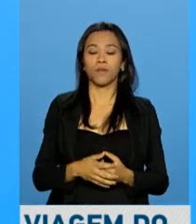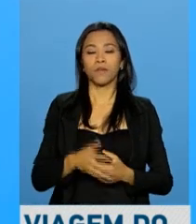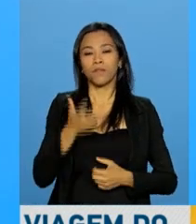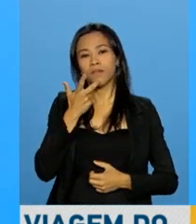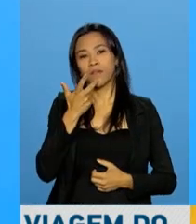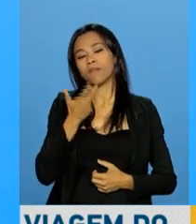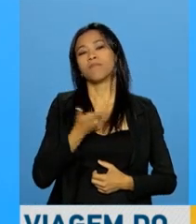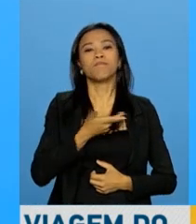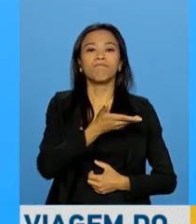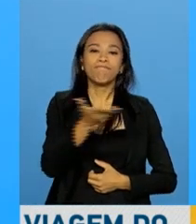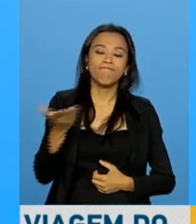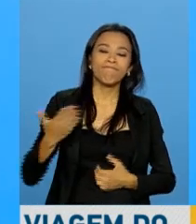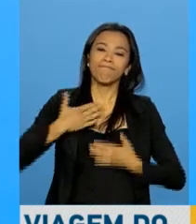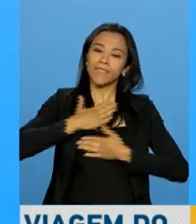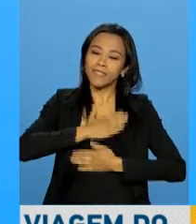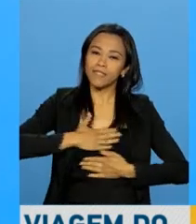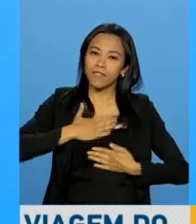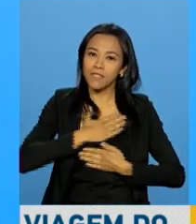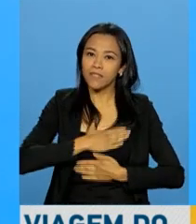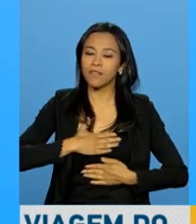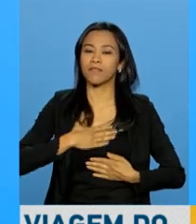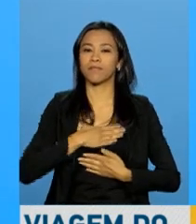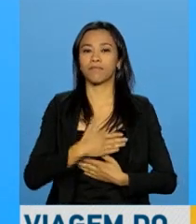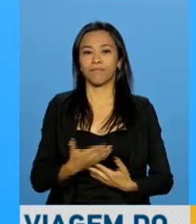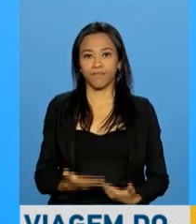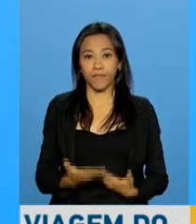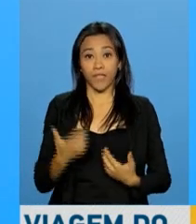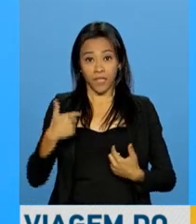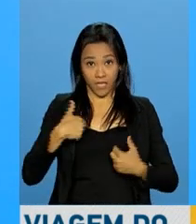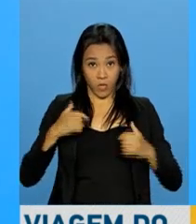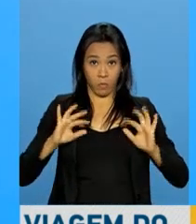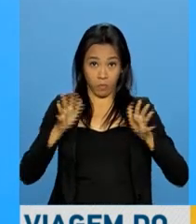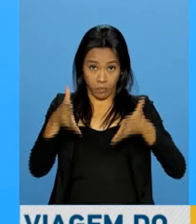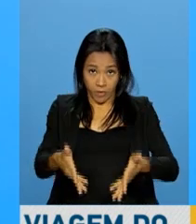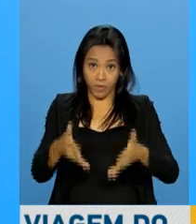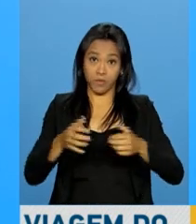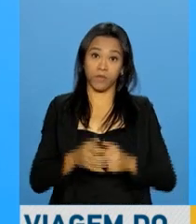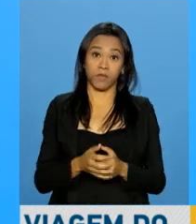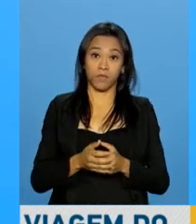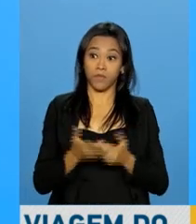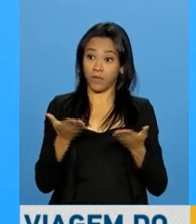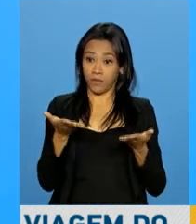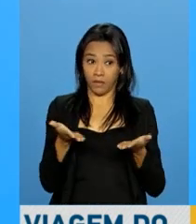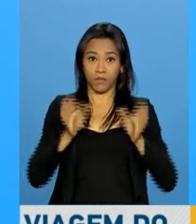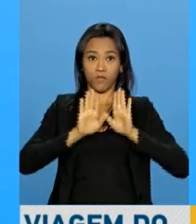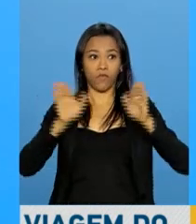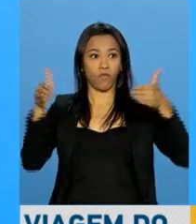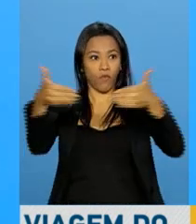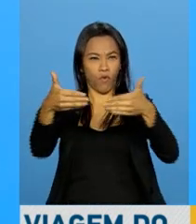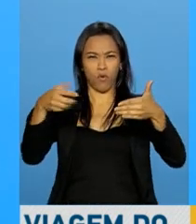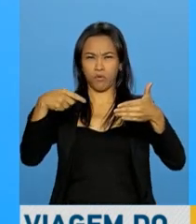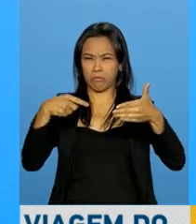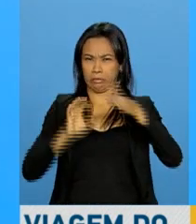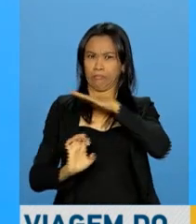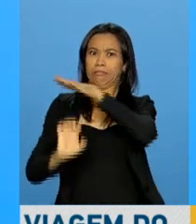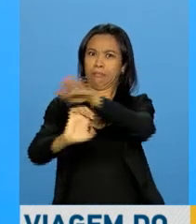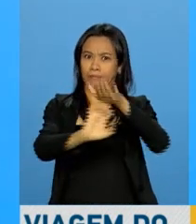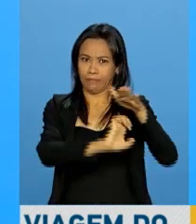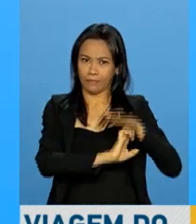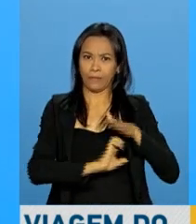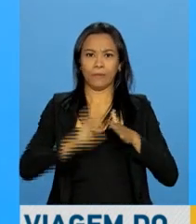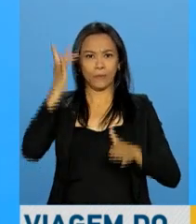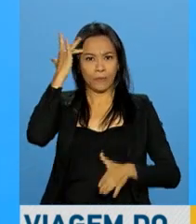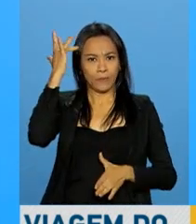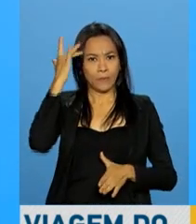grata satisfação com que participo deste Fórum Empresarial